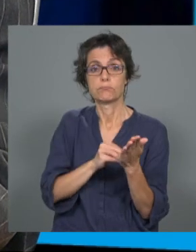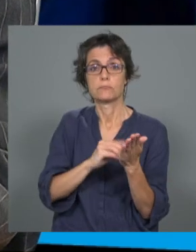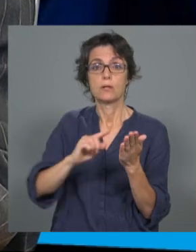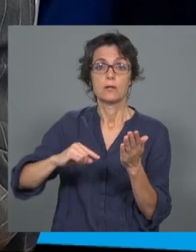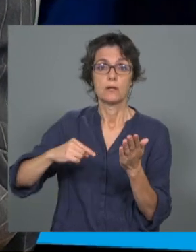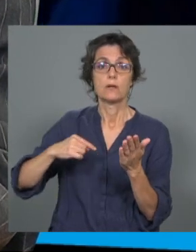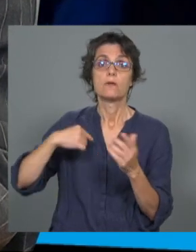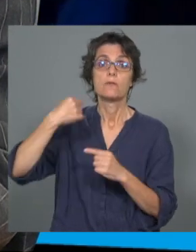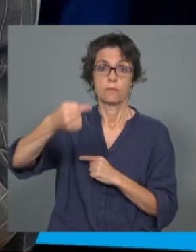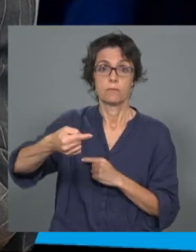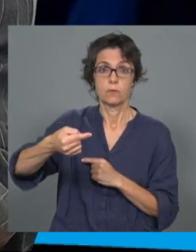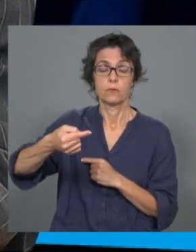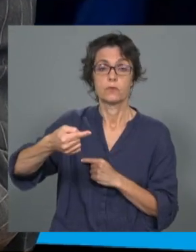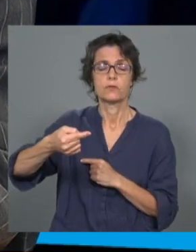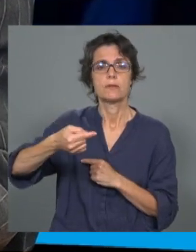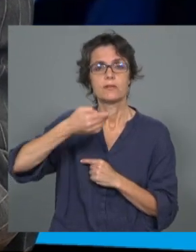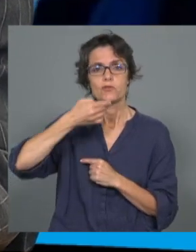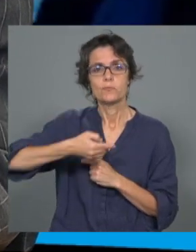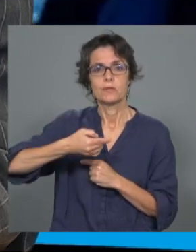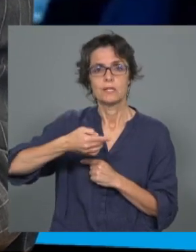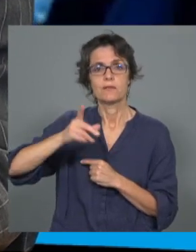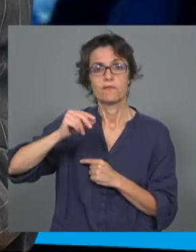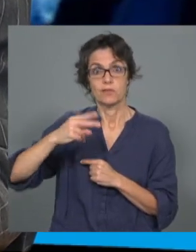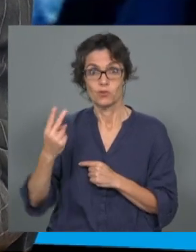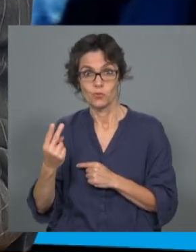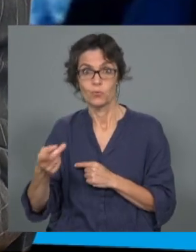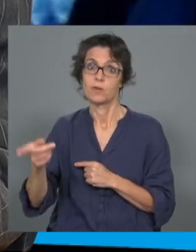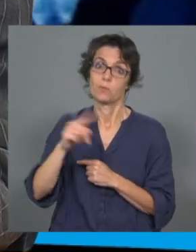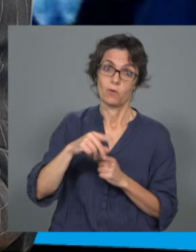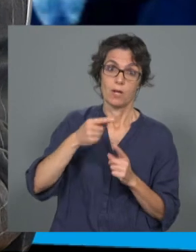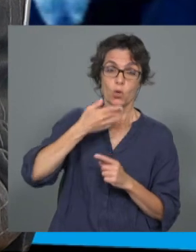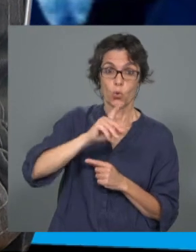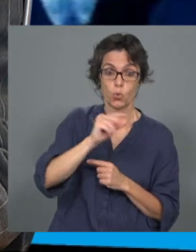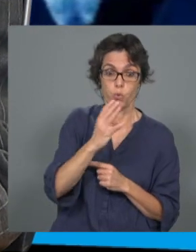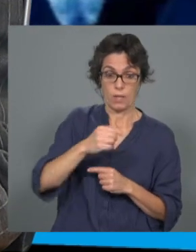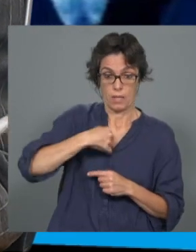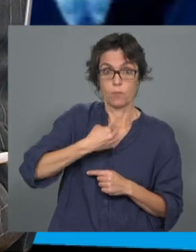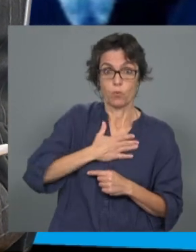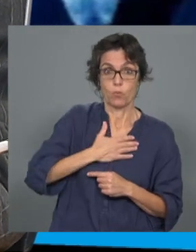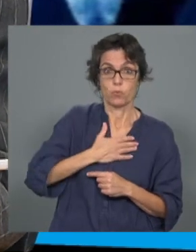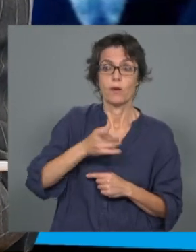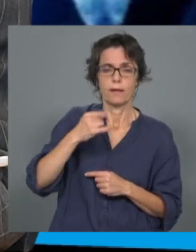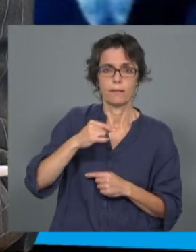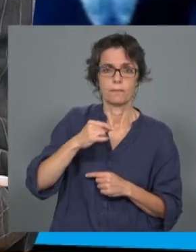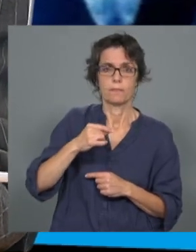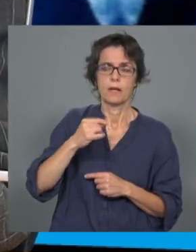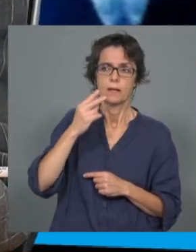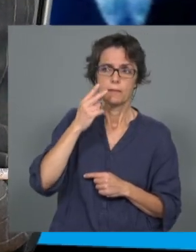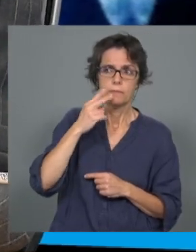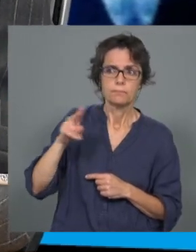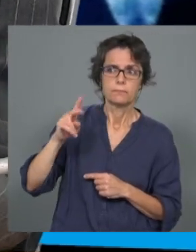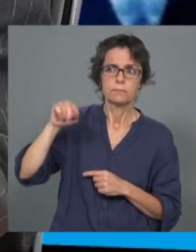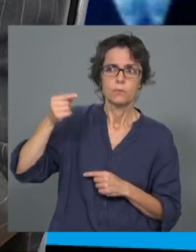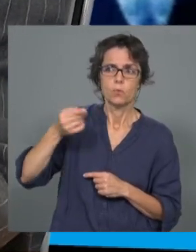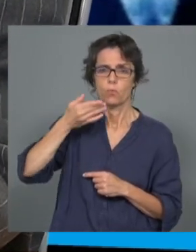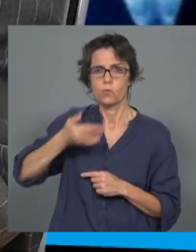feita depois da dupla experiência, ou seja, da experiência de Lucas vivida em si próprio e do olhar retrospectivo sobre a experiência